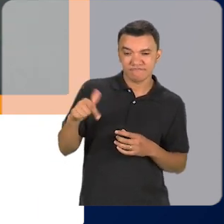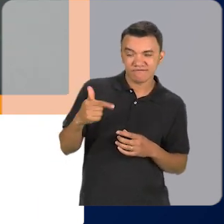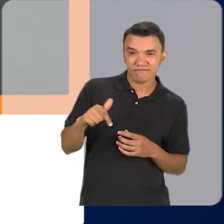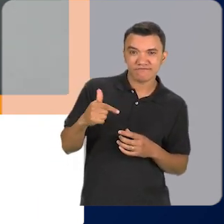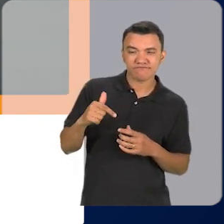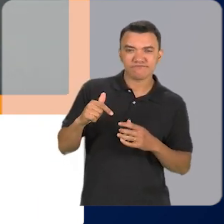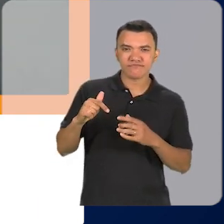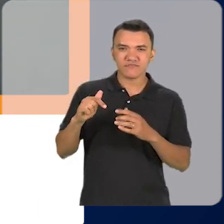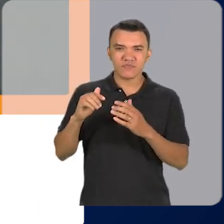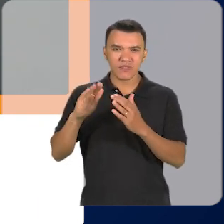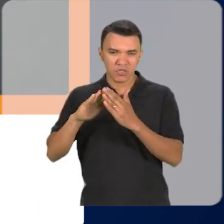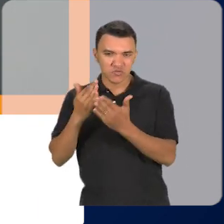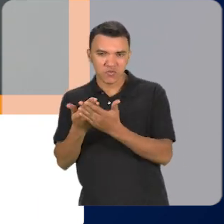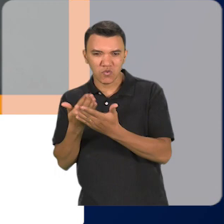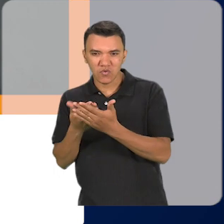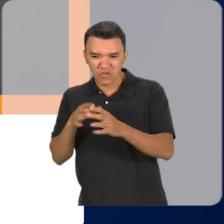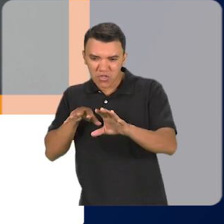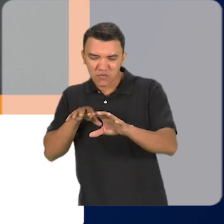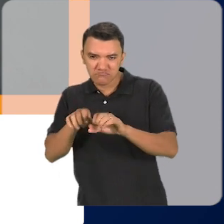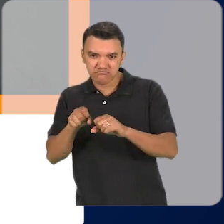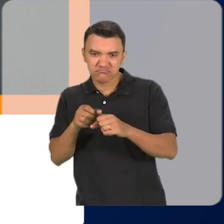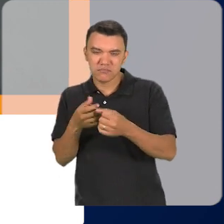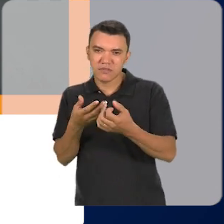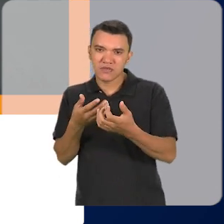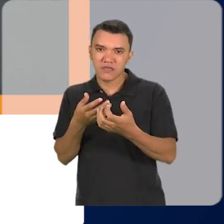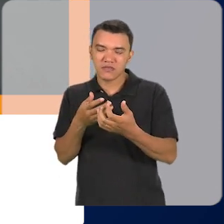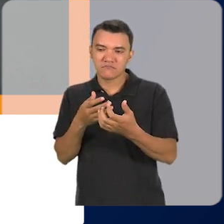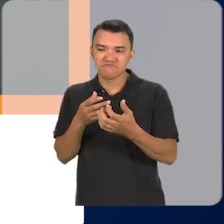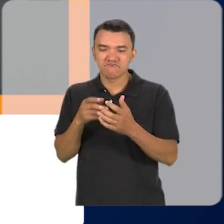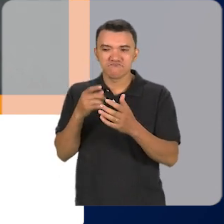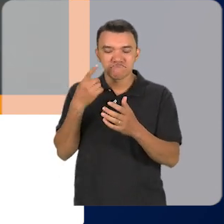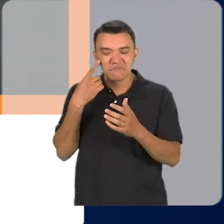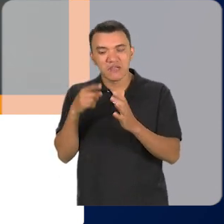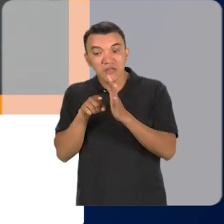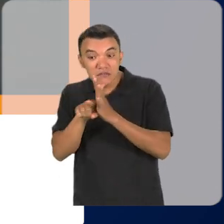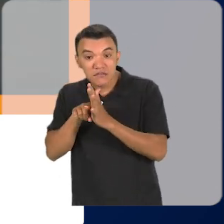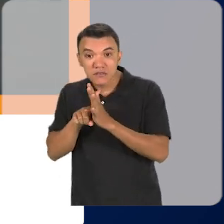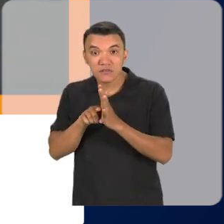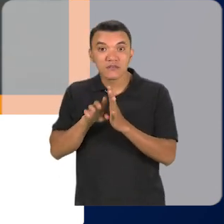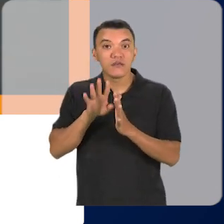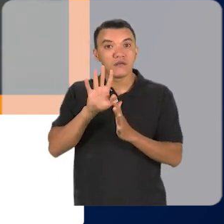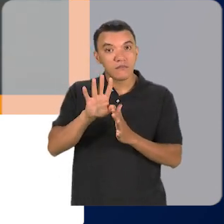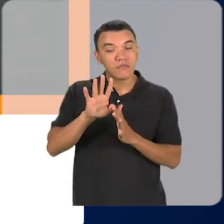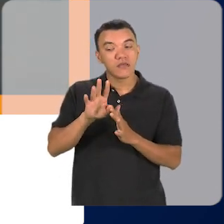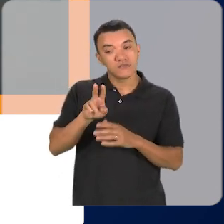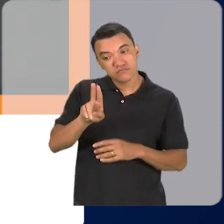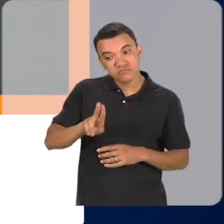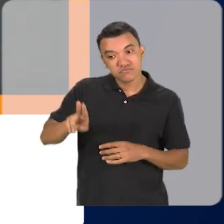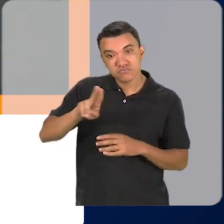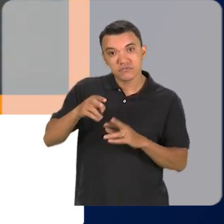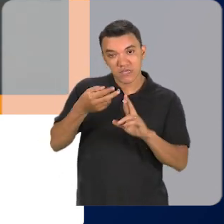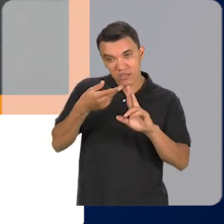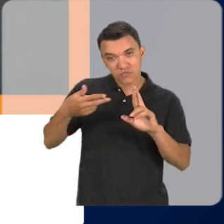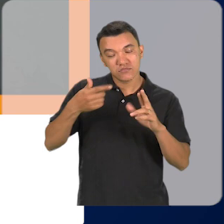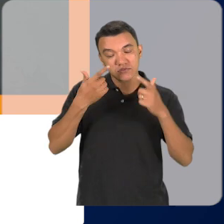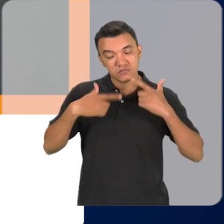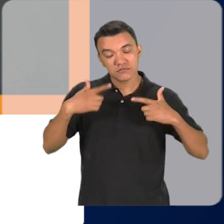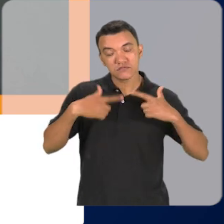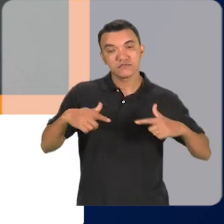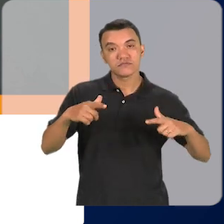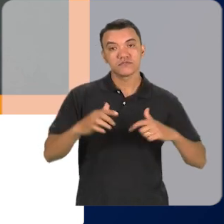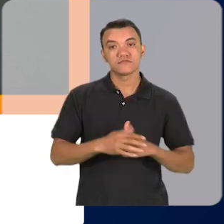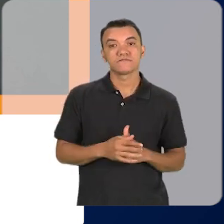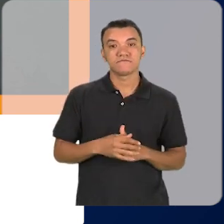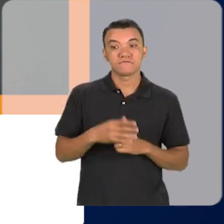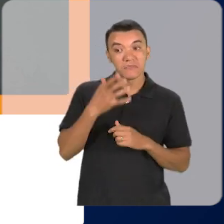uma escolarização que os permita fazer uma análise, mas eles estão usando recursos de linguagem para